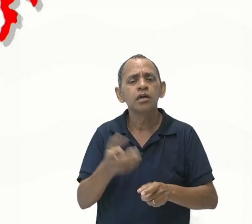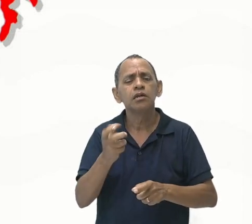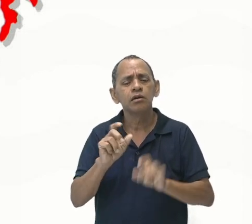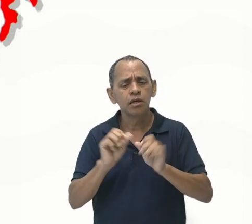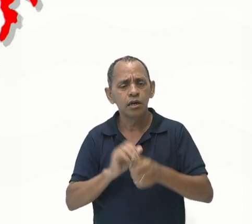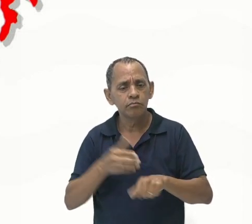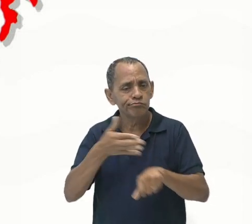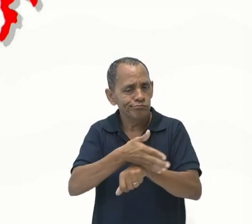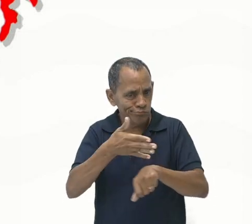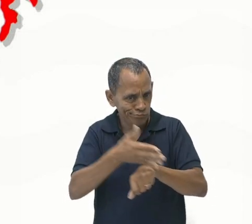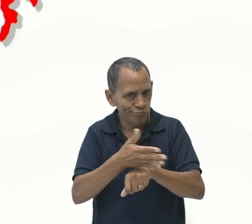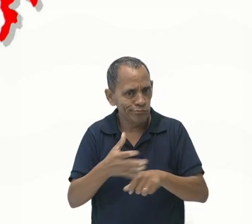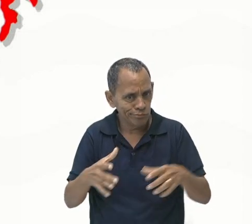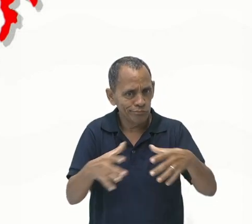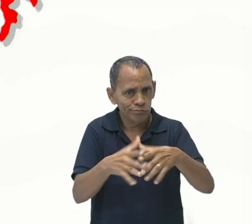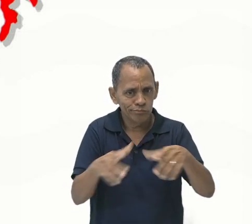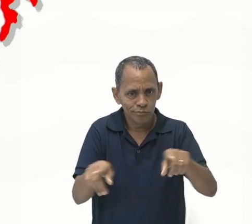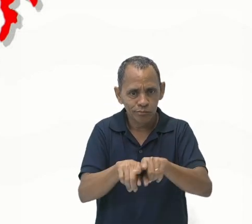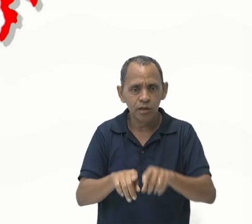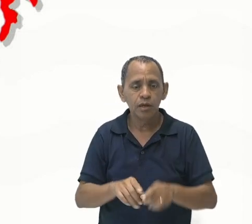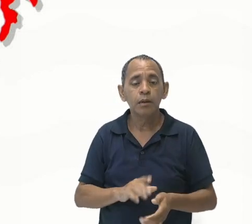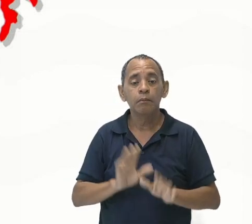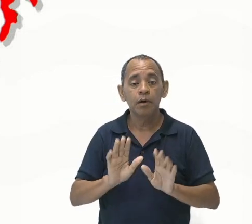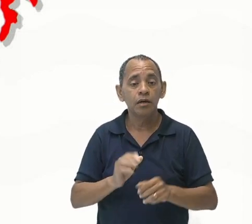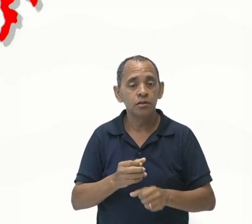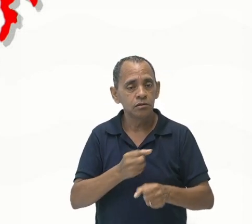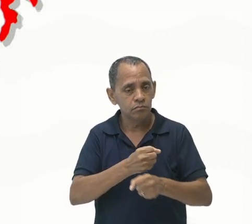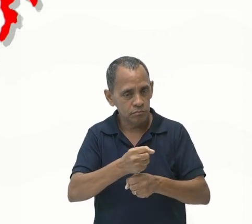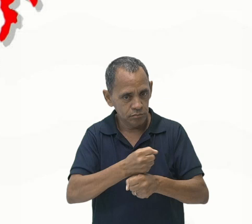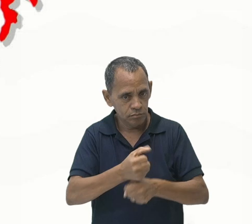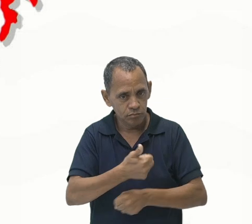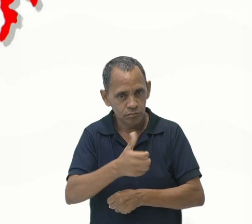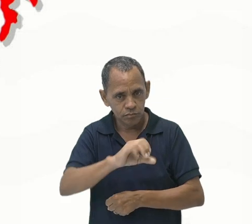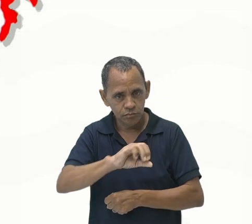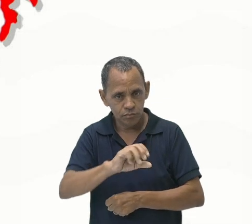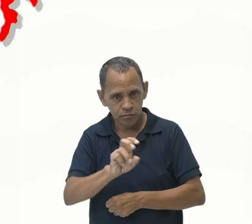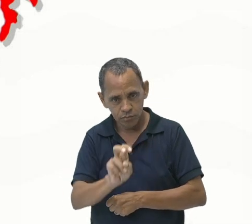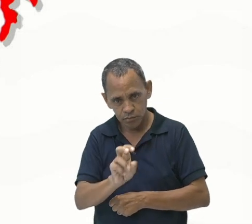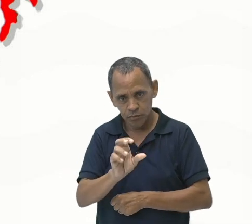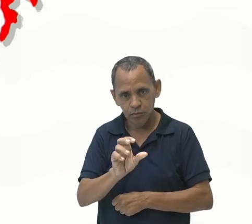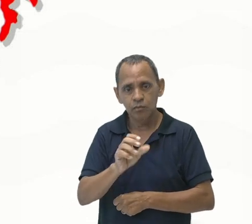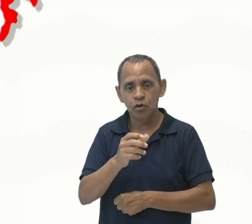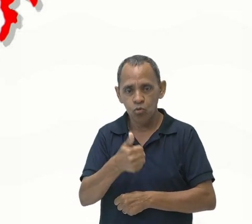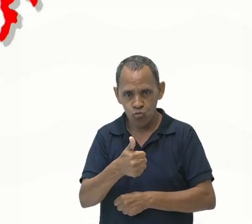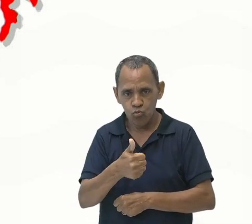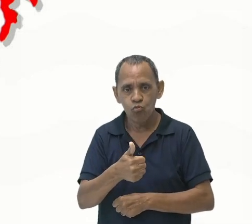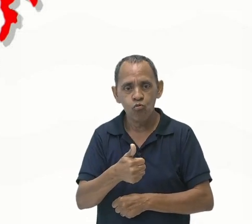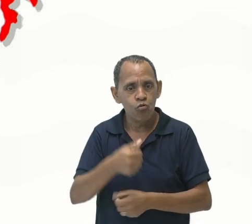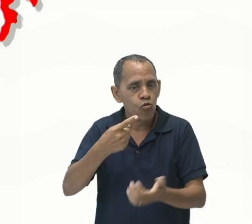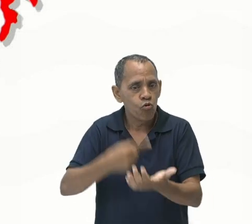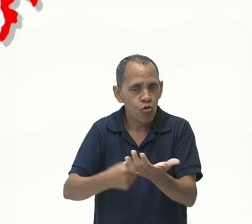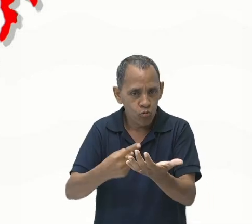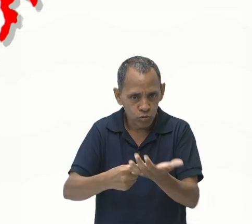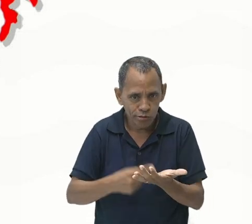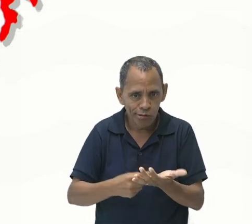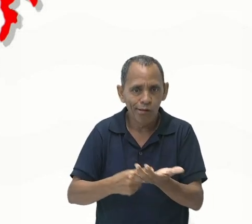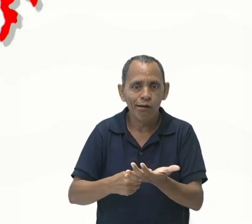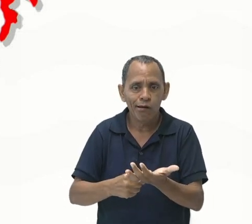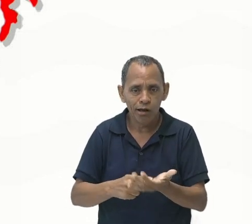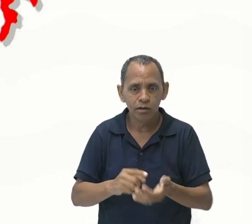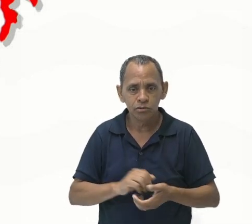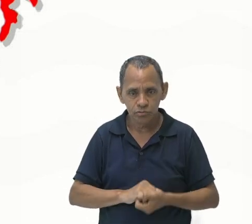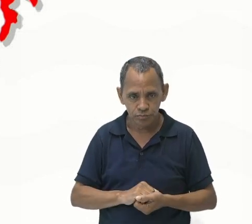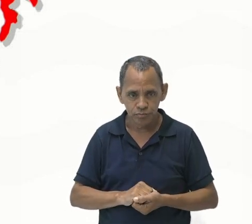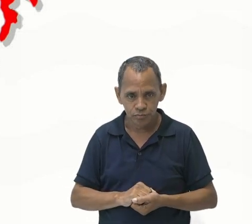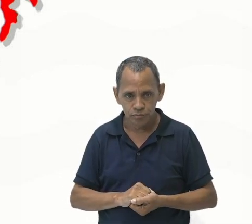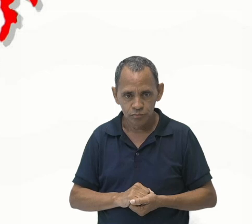em participar dessa união. E aí, no ano de 1951, foi assinado o Tratado da Comunidade